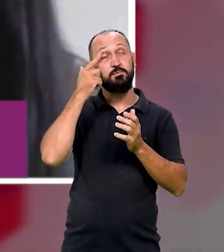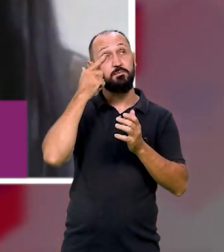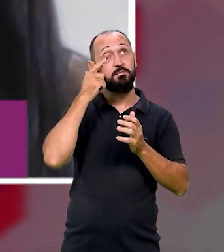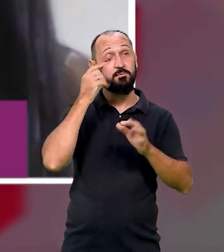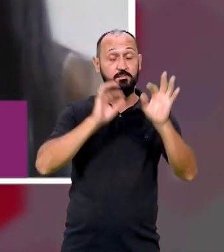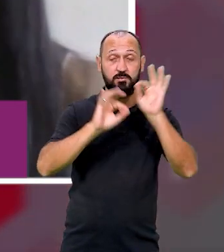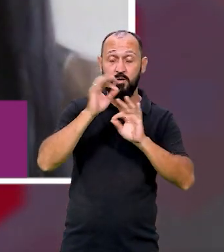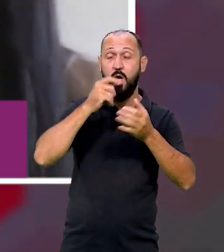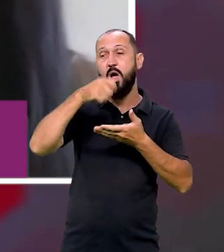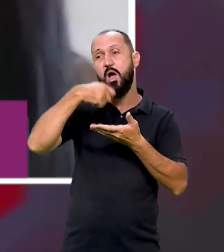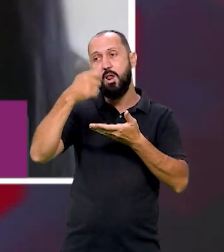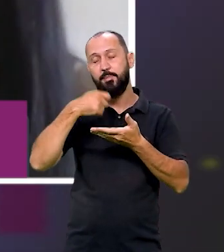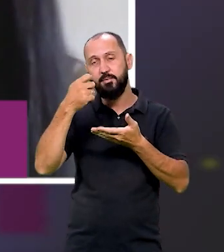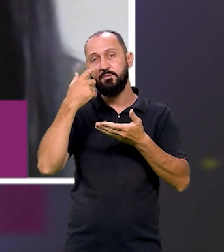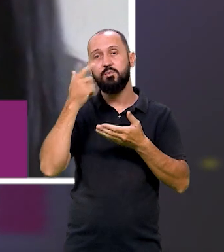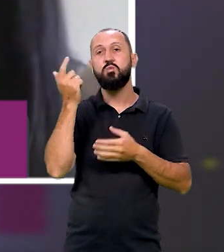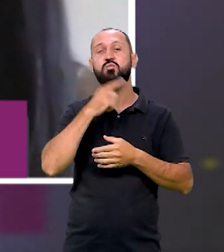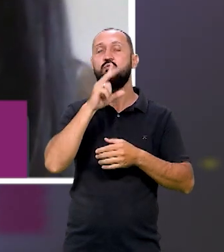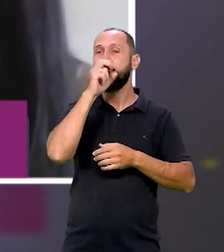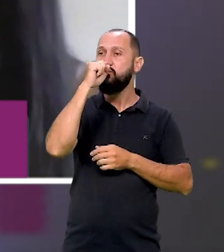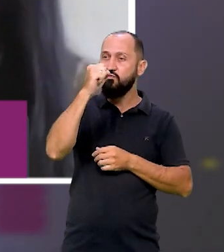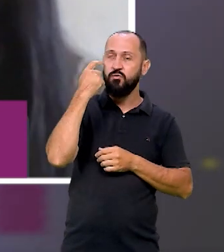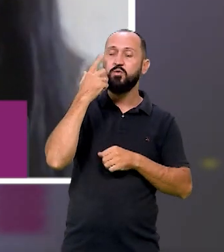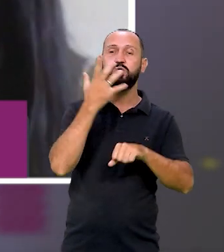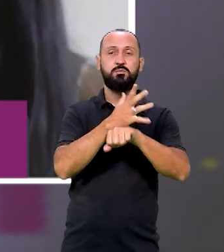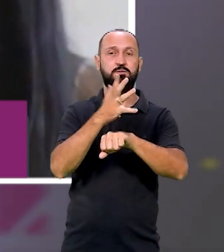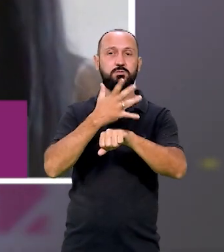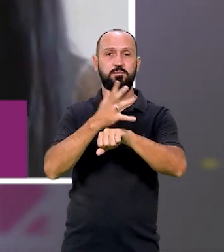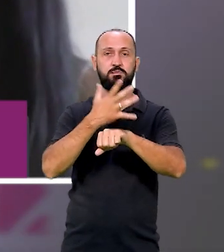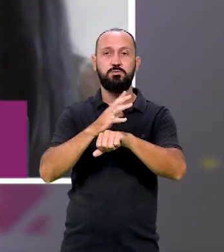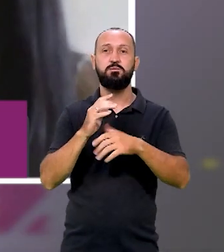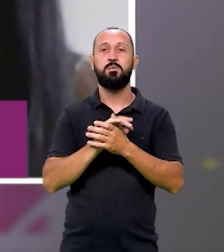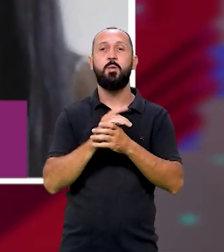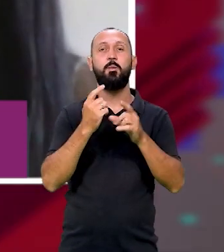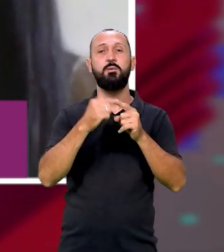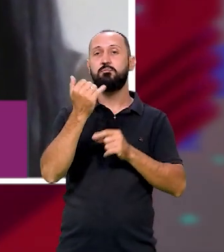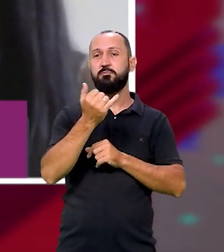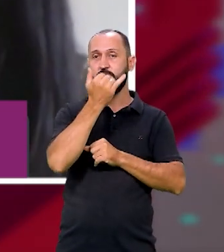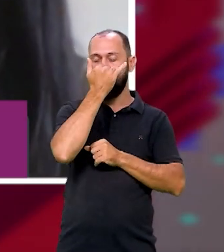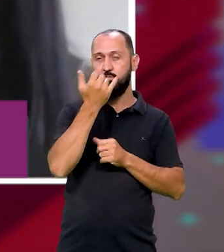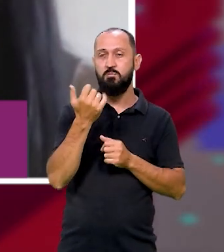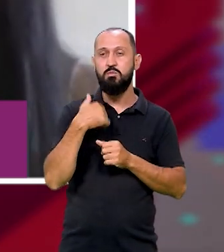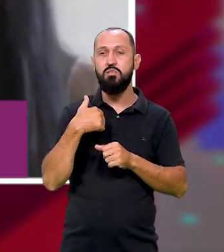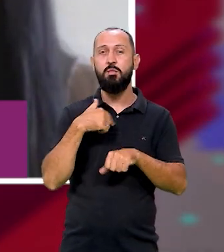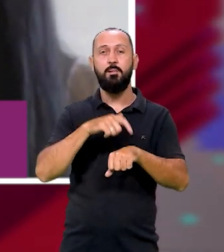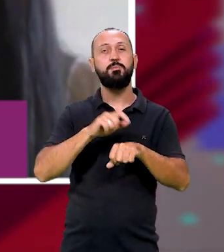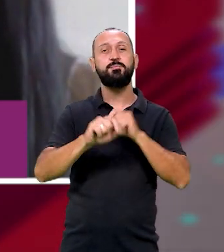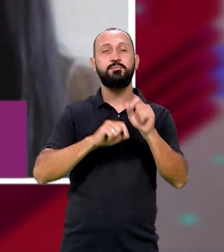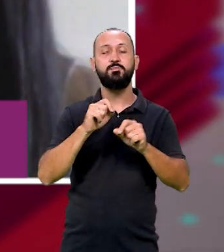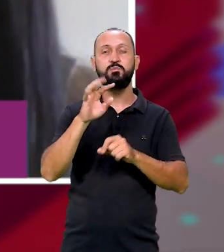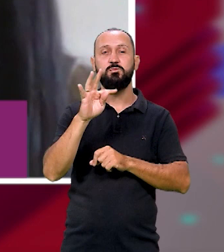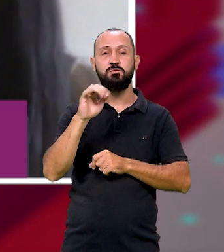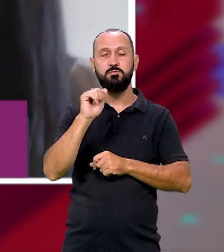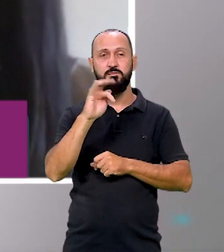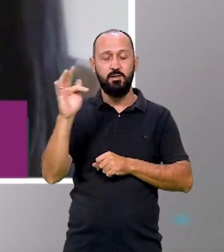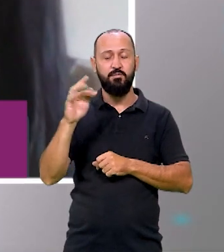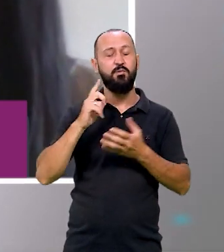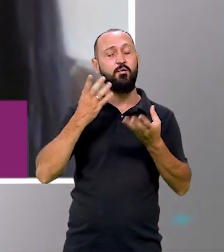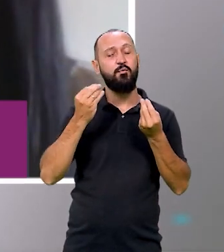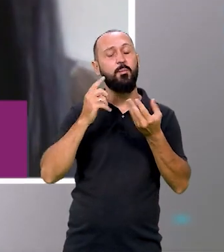disso, que nossa mente comanda no nosso corpo. Então, com certeza, existe toda uma pressão. Por isso que é importante a pessoa buscar, né,